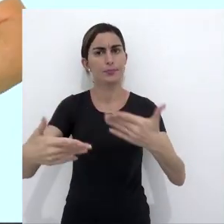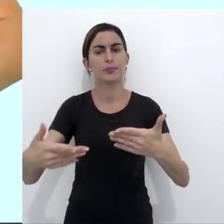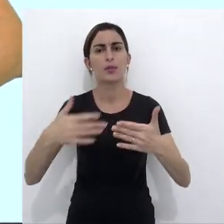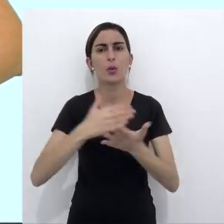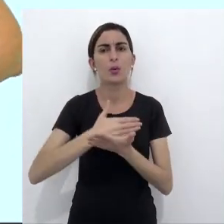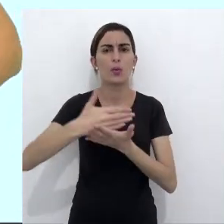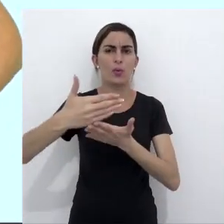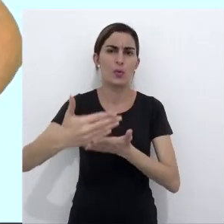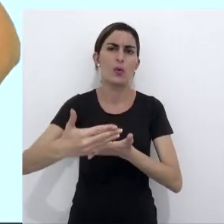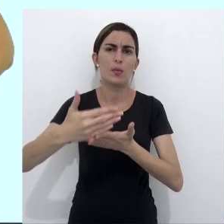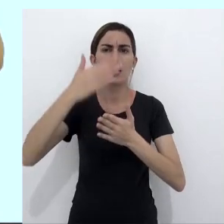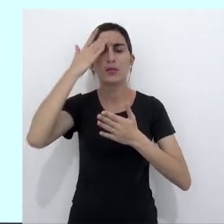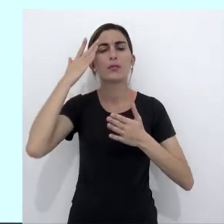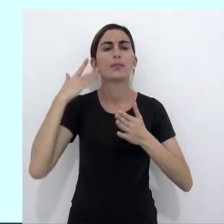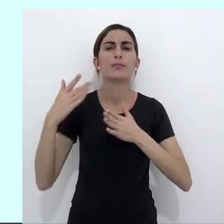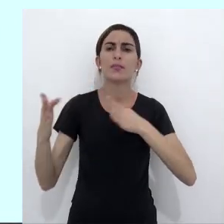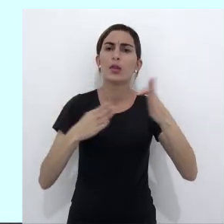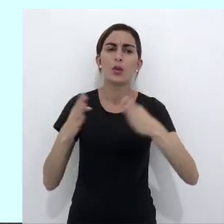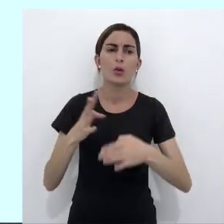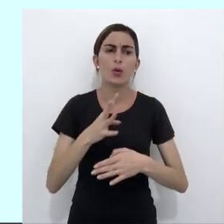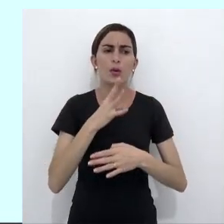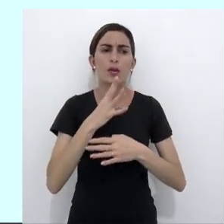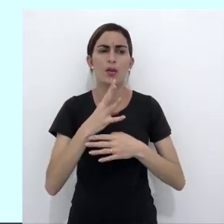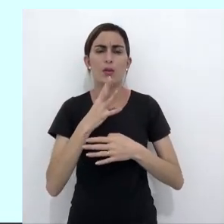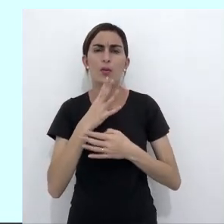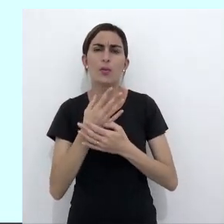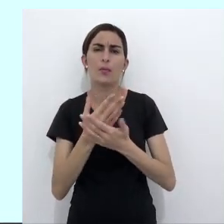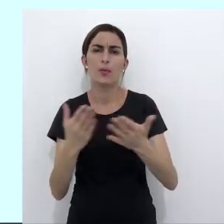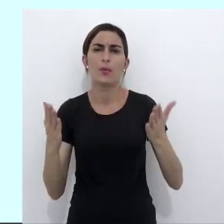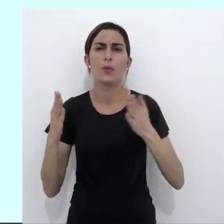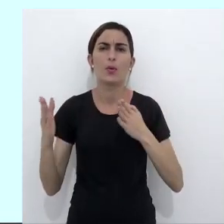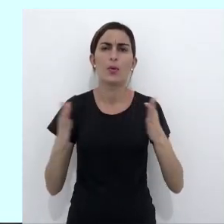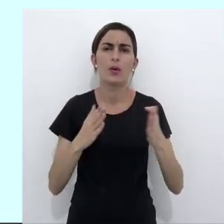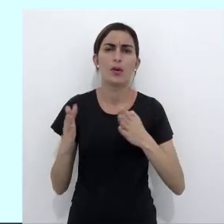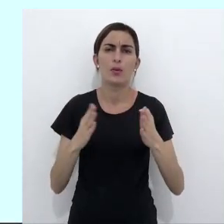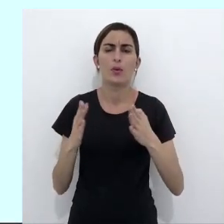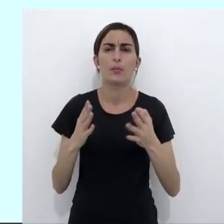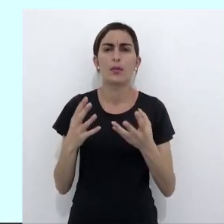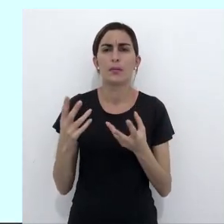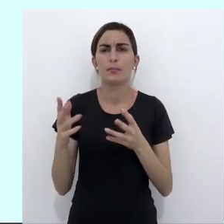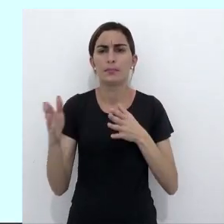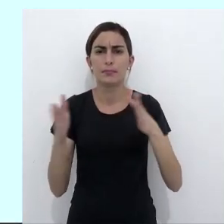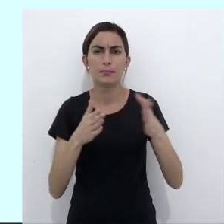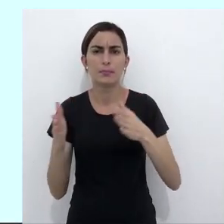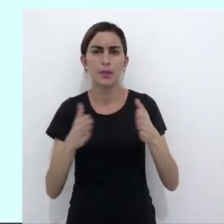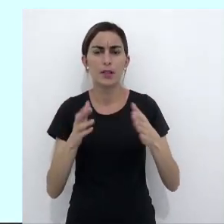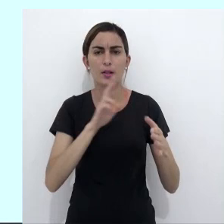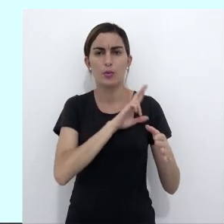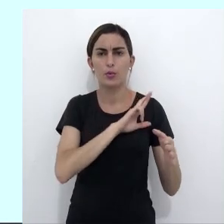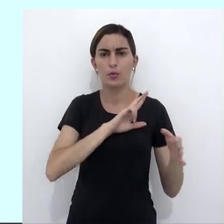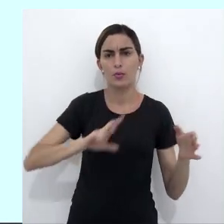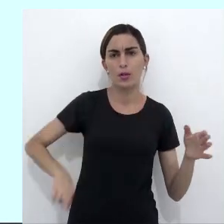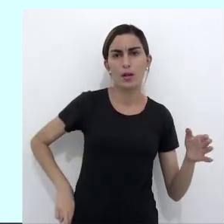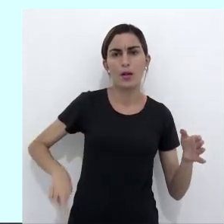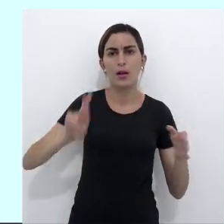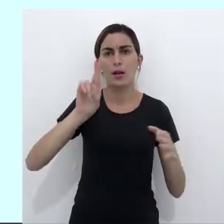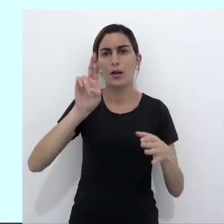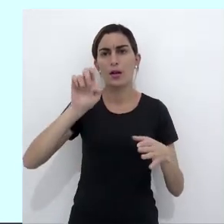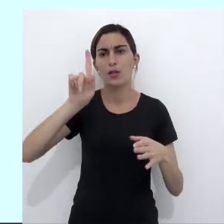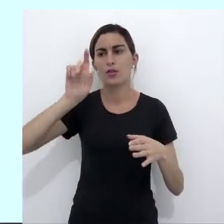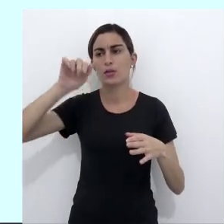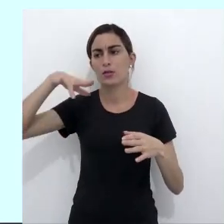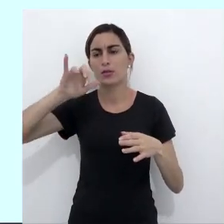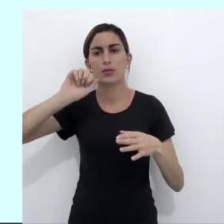consequentemente, inicia-se um período conhecido por vocês como período regencial.